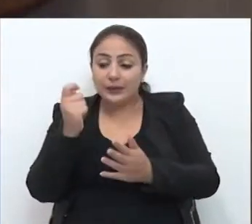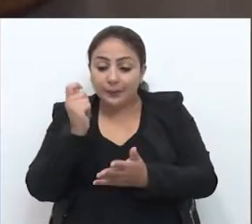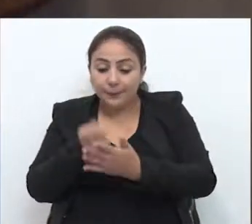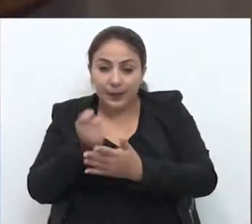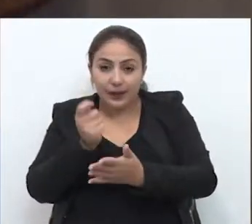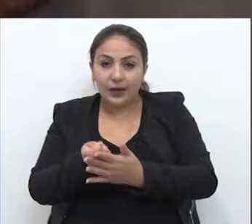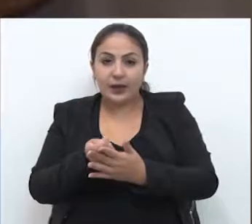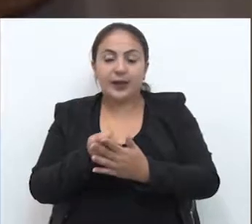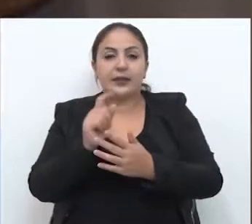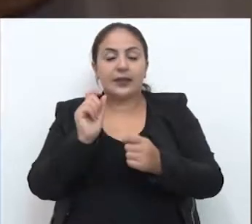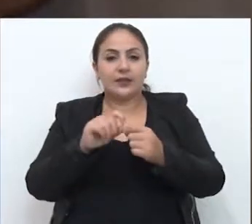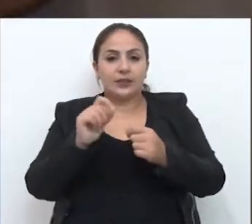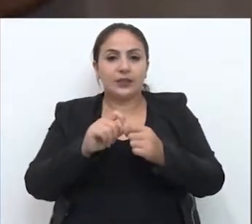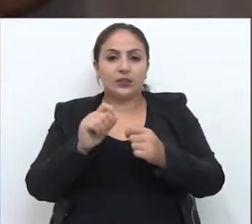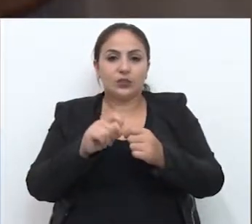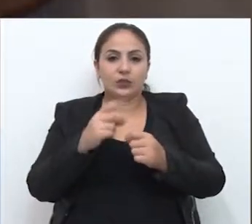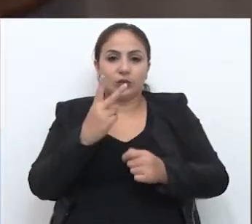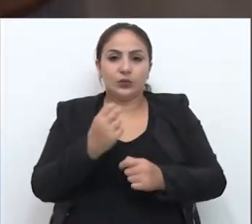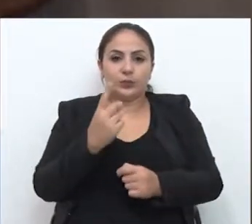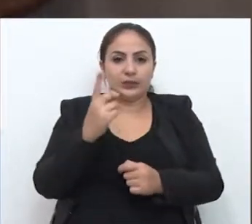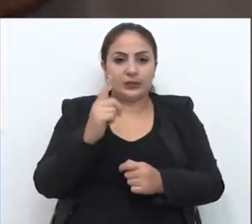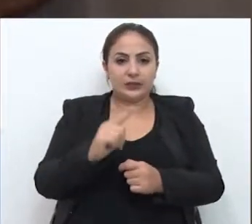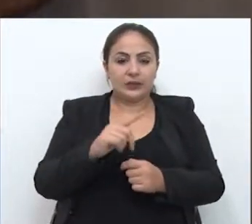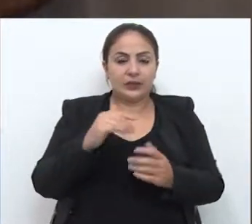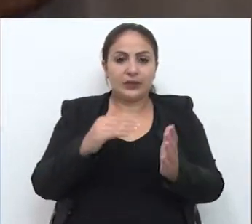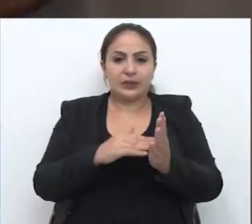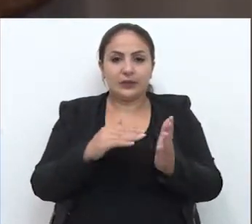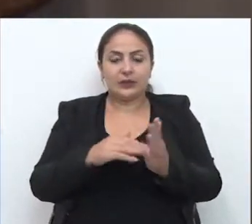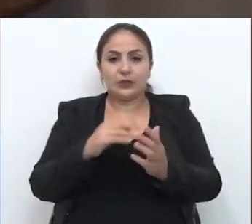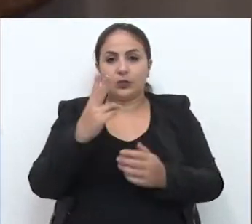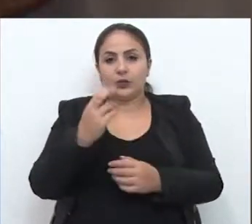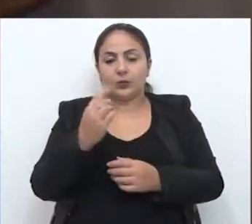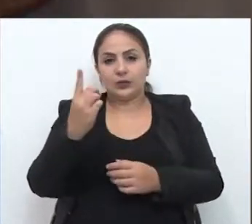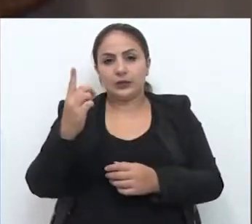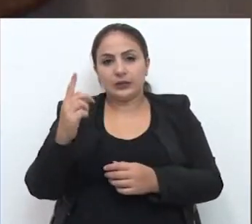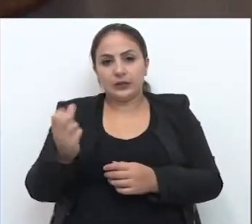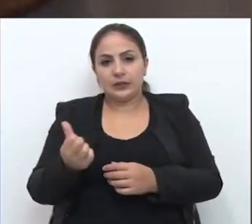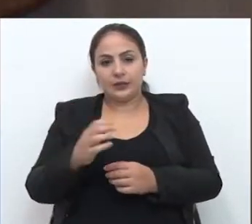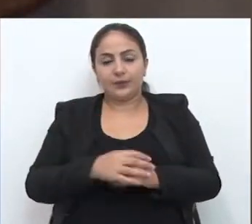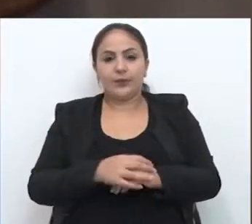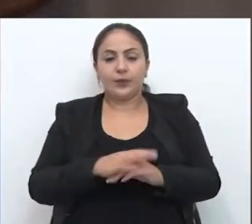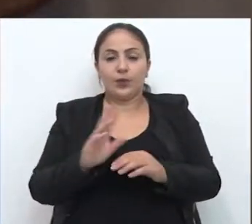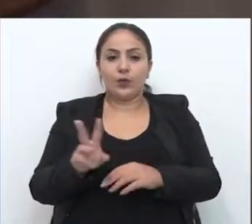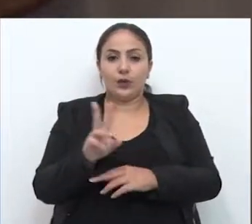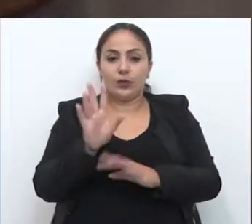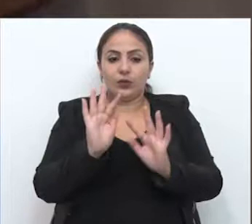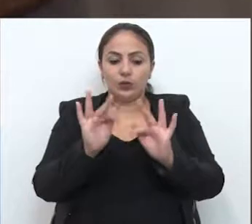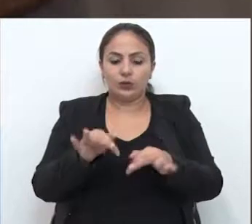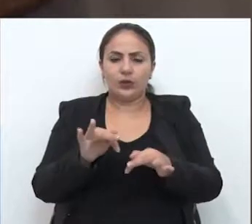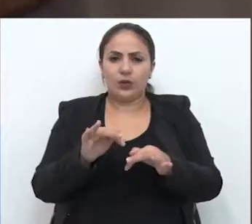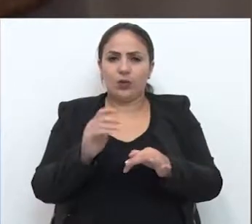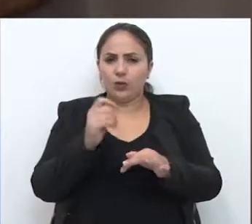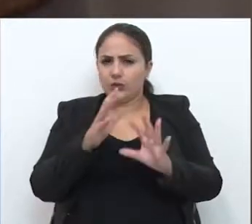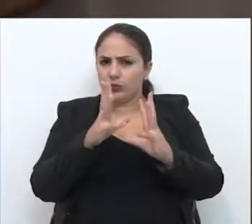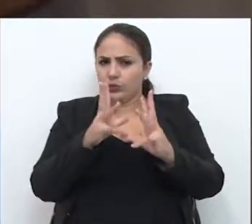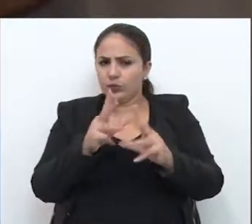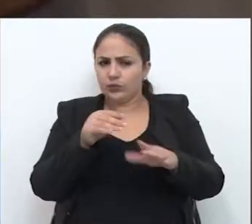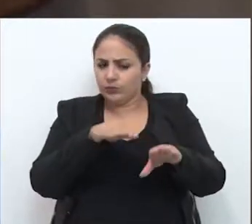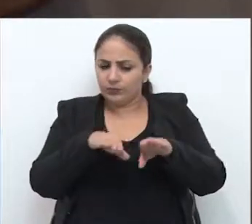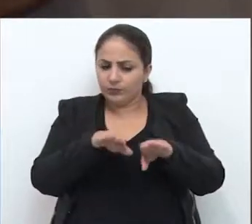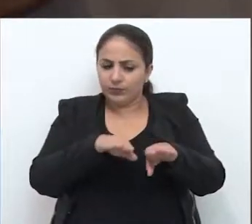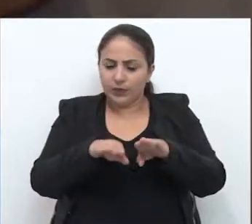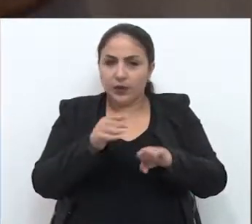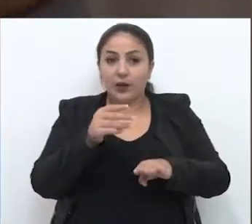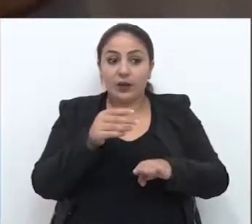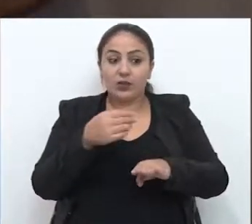são pagos durante o exercício de 2017 referentes a 2016. Então os valores ao final ficam basicamente